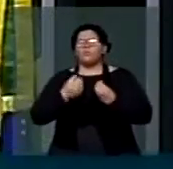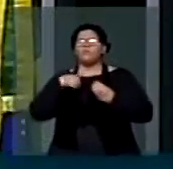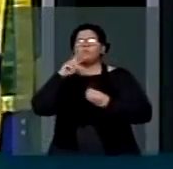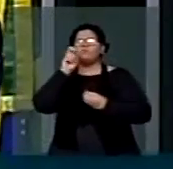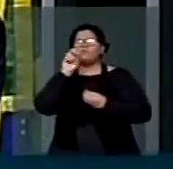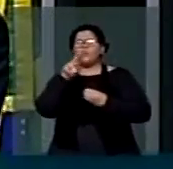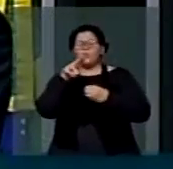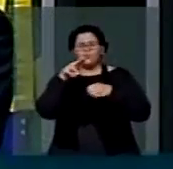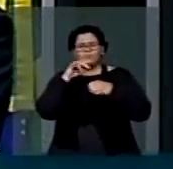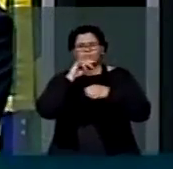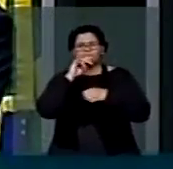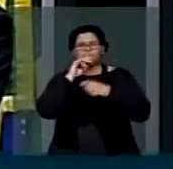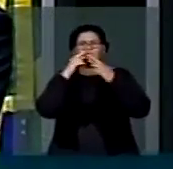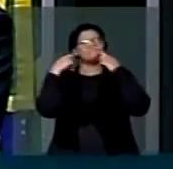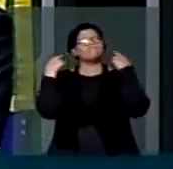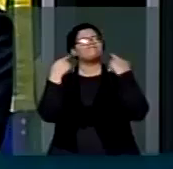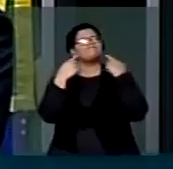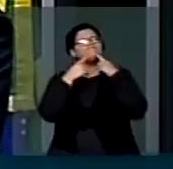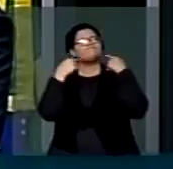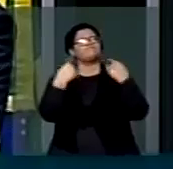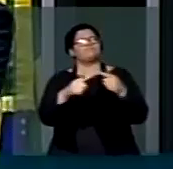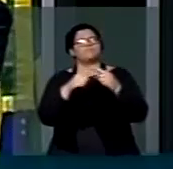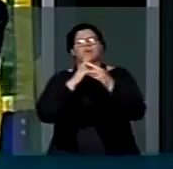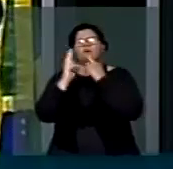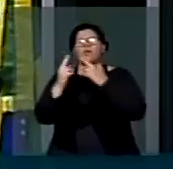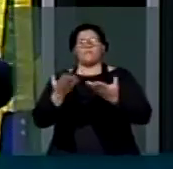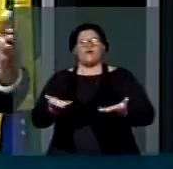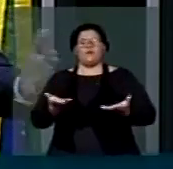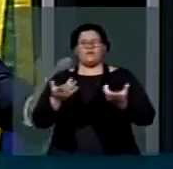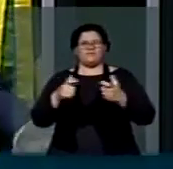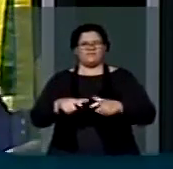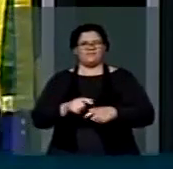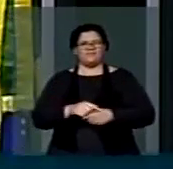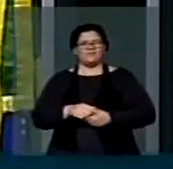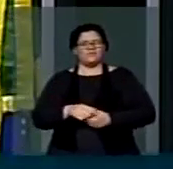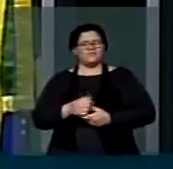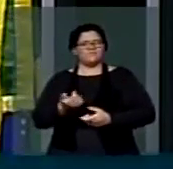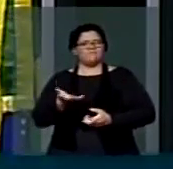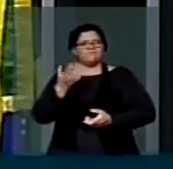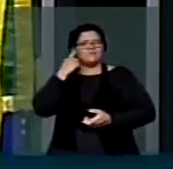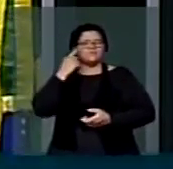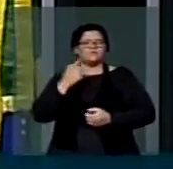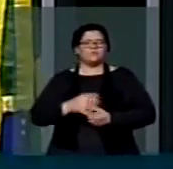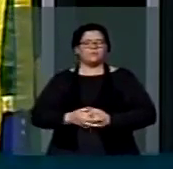é que eu me encaixo nestes